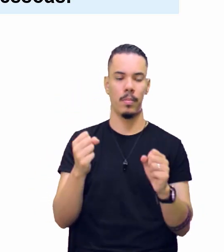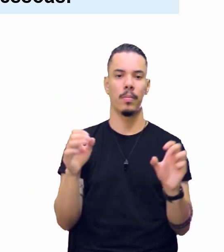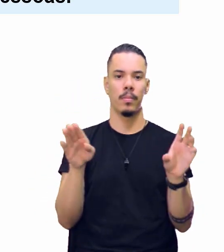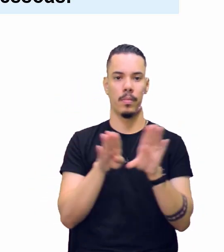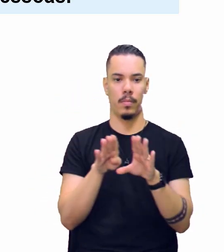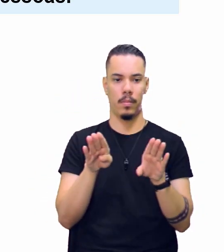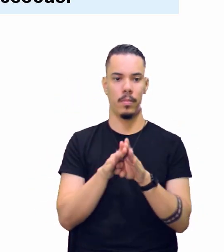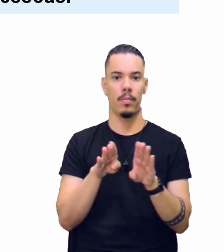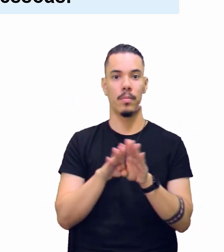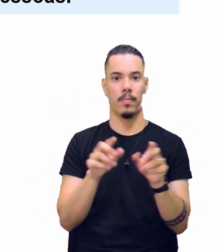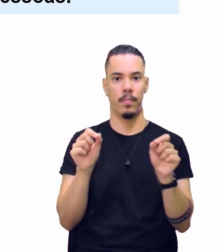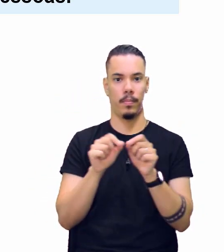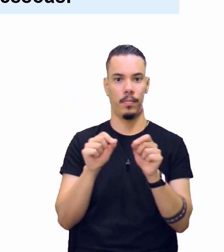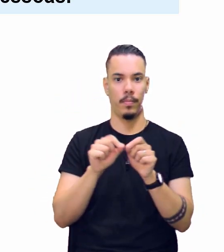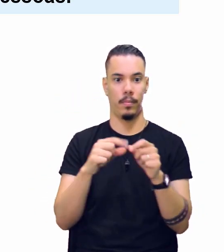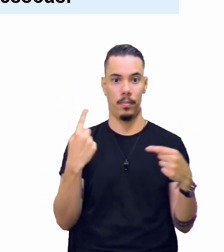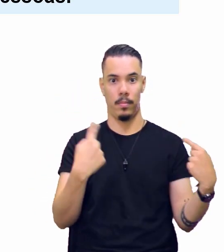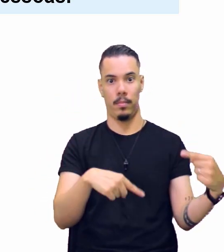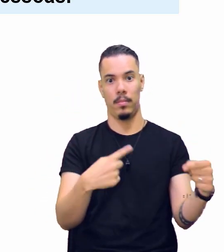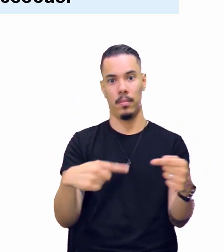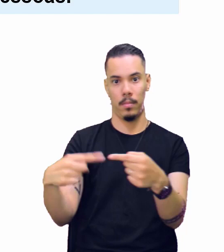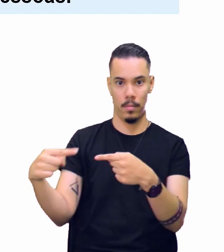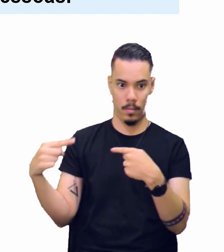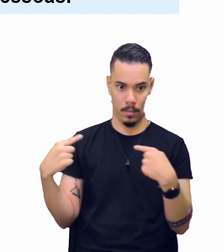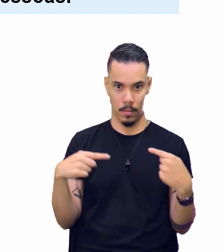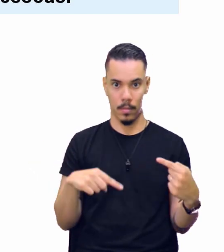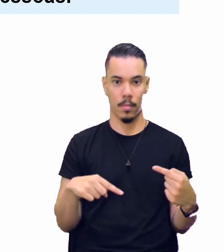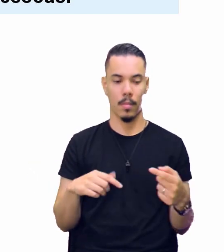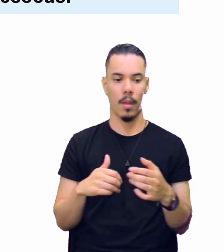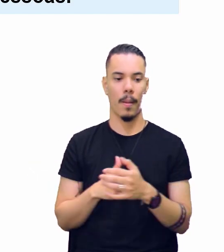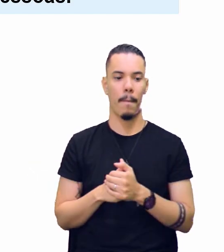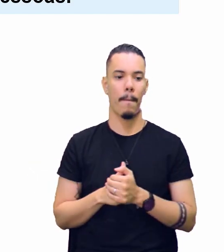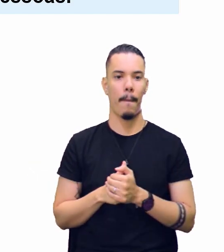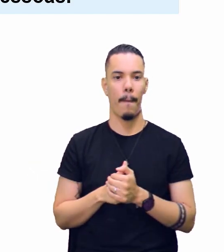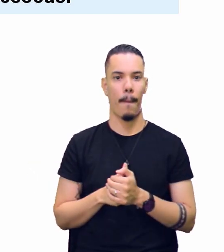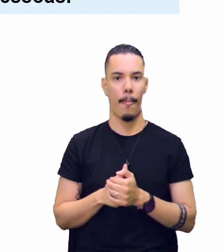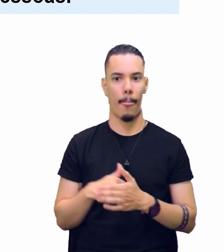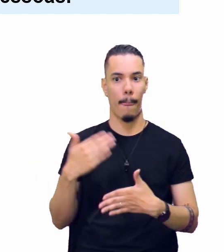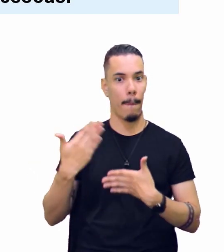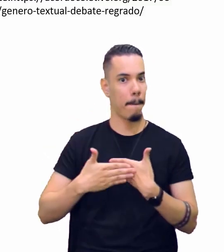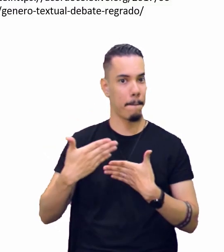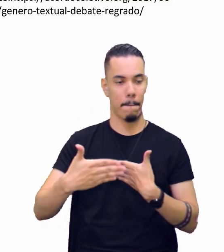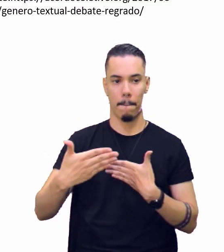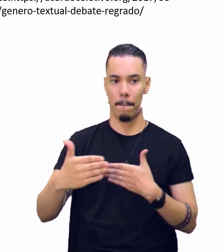também fazer um debate sobre isso, né? E assim por diante.